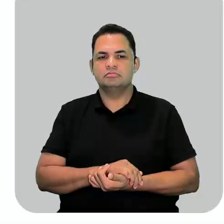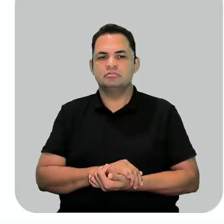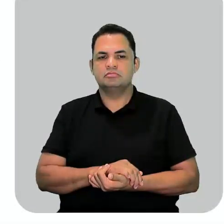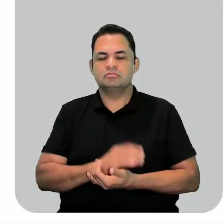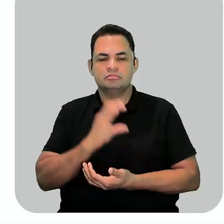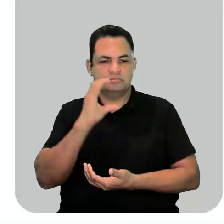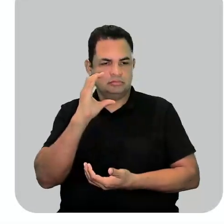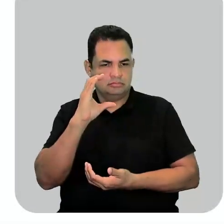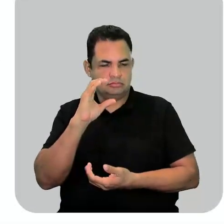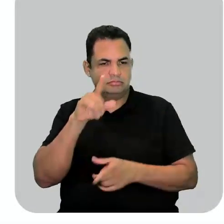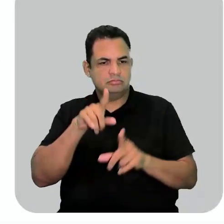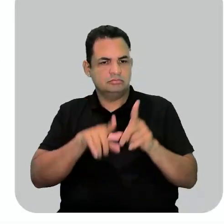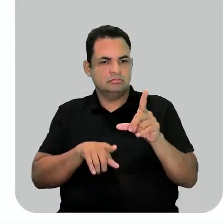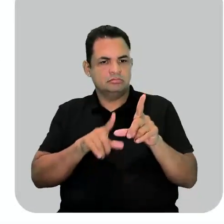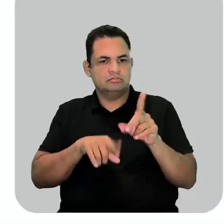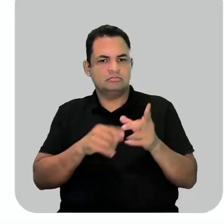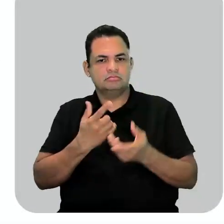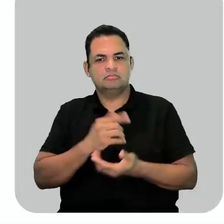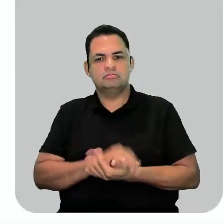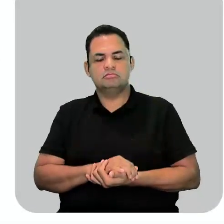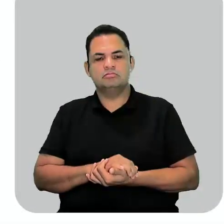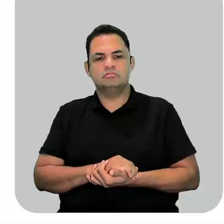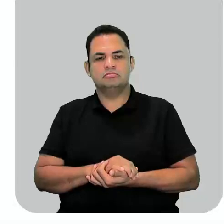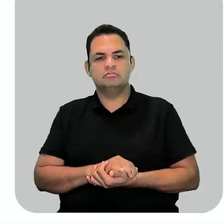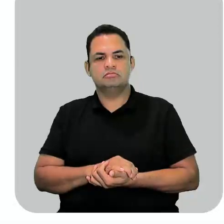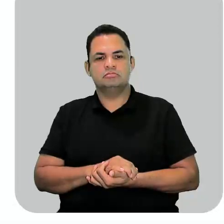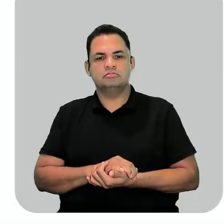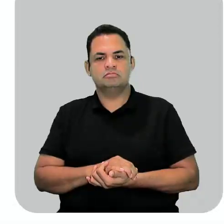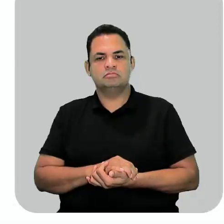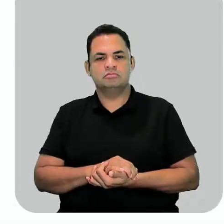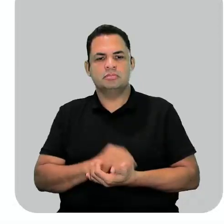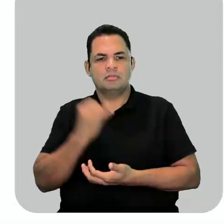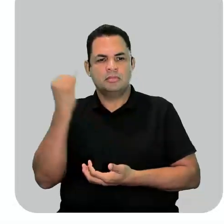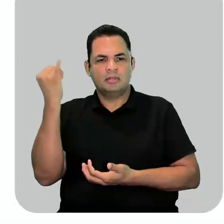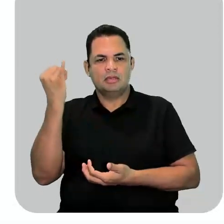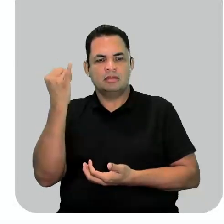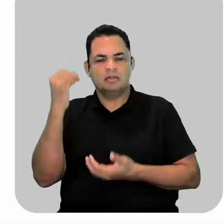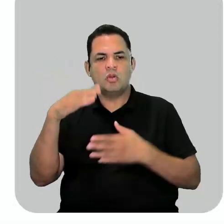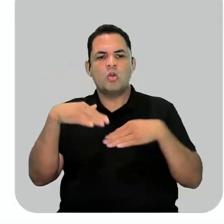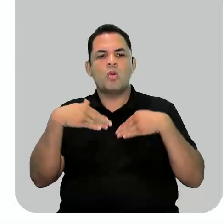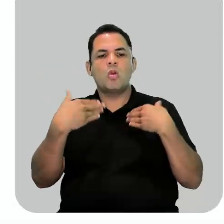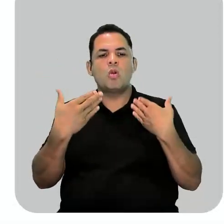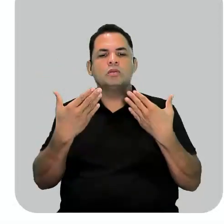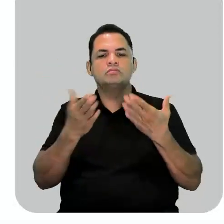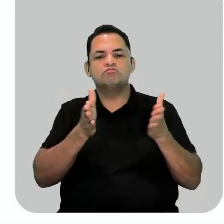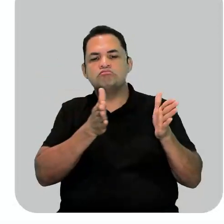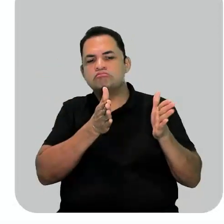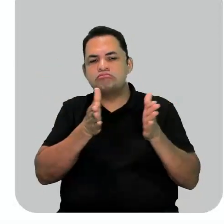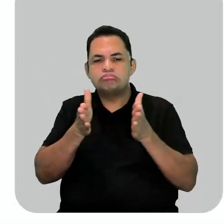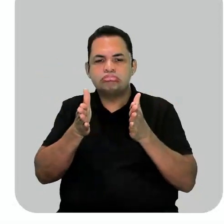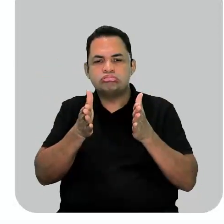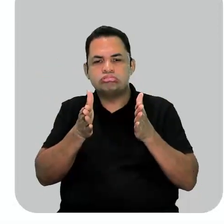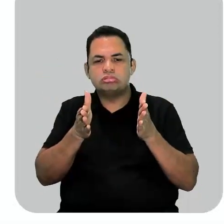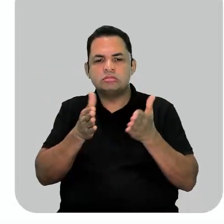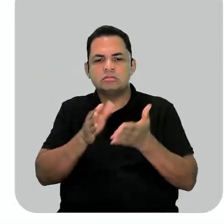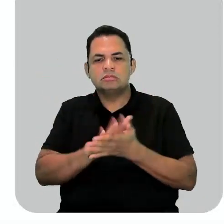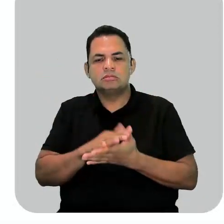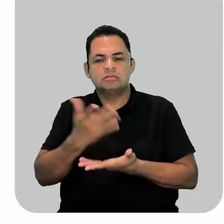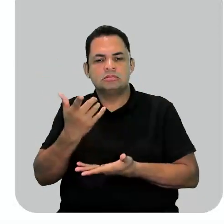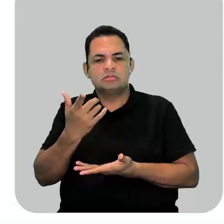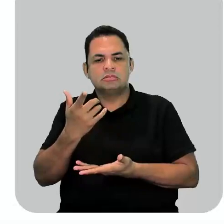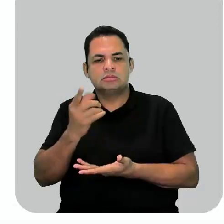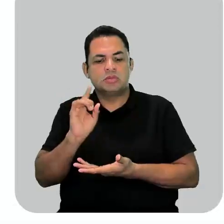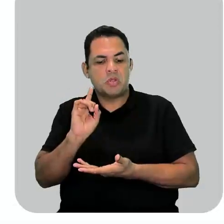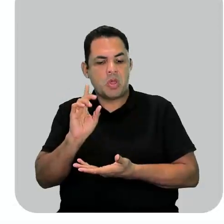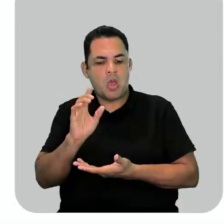a letra C. E isso aqui, pessoal, é muito importante, porque durante um bom tempo acreditou-se que